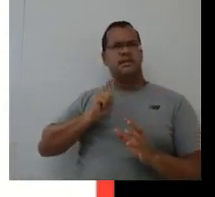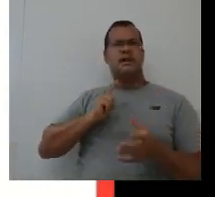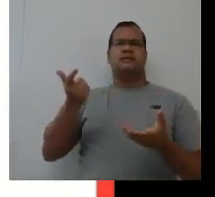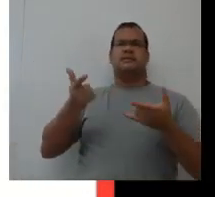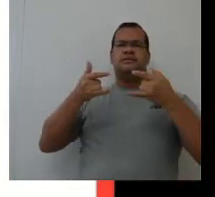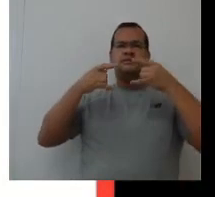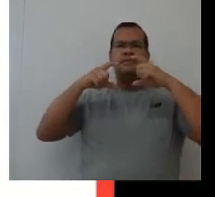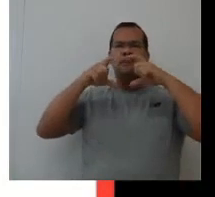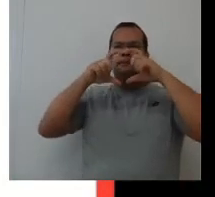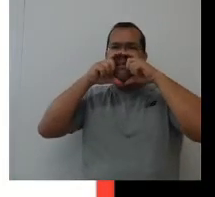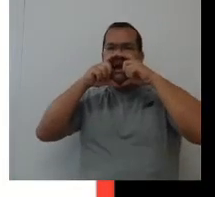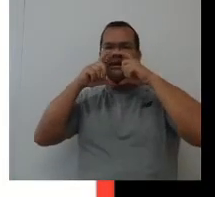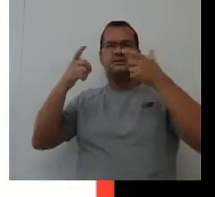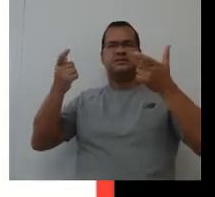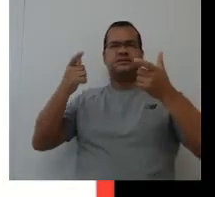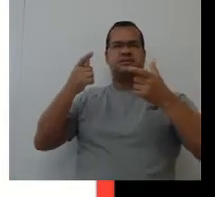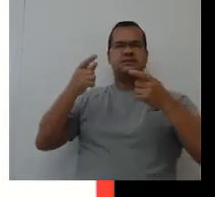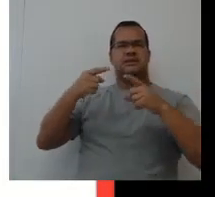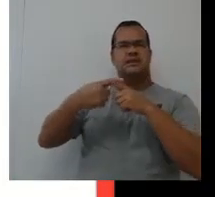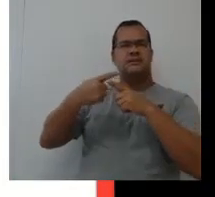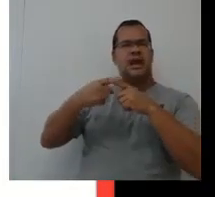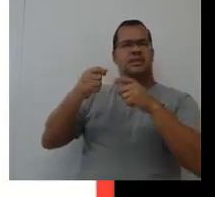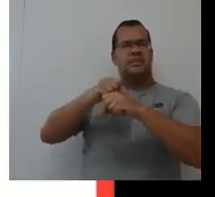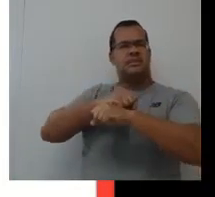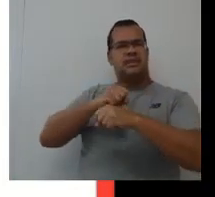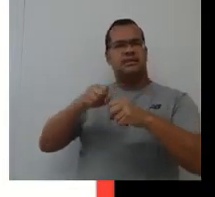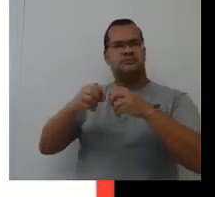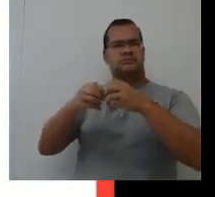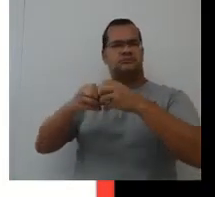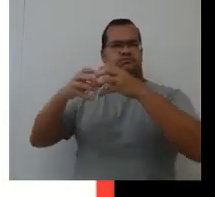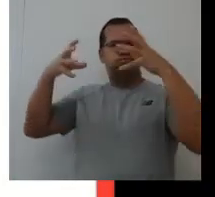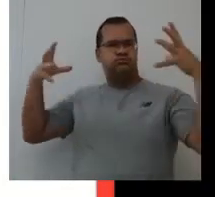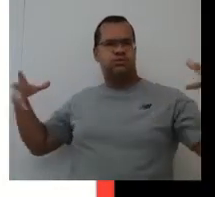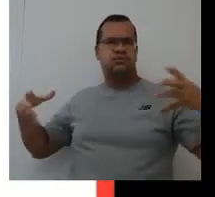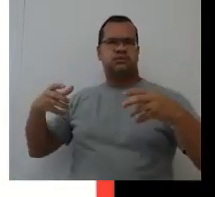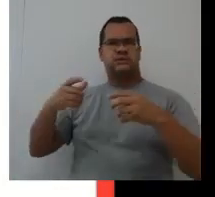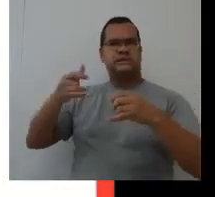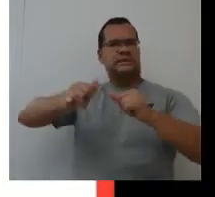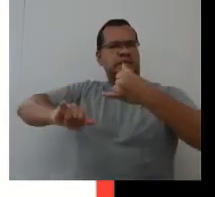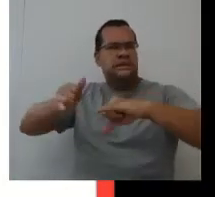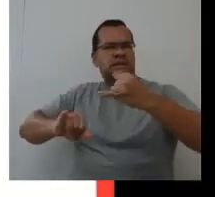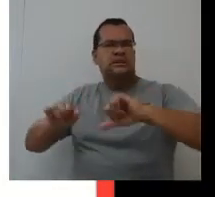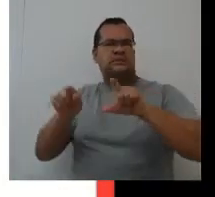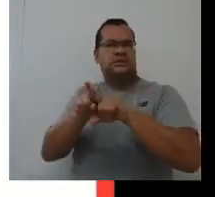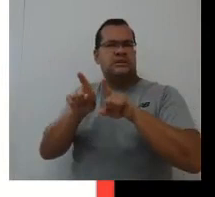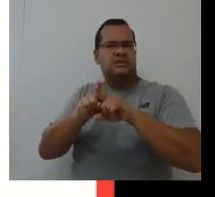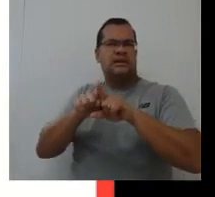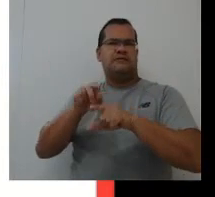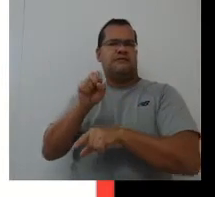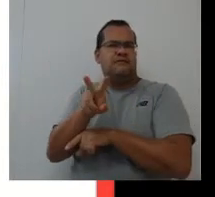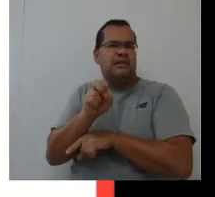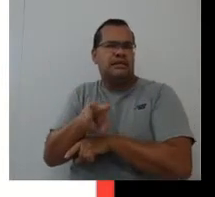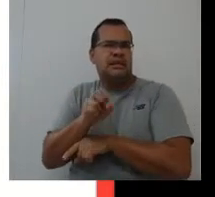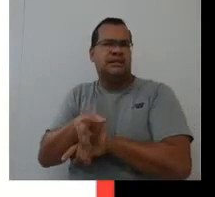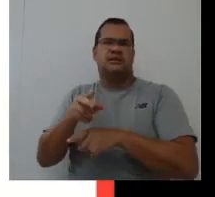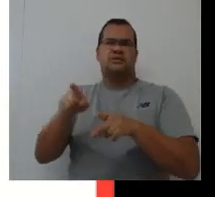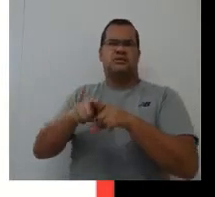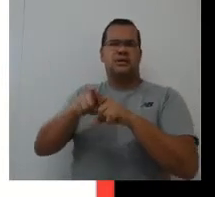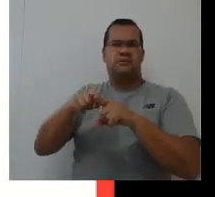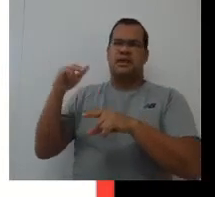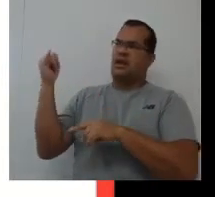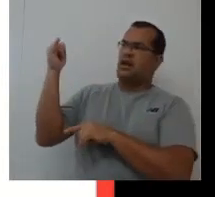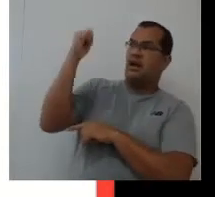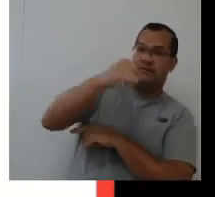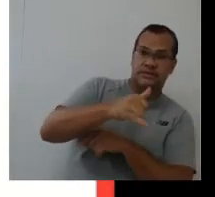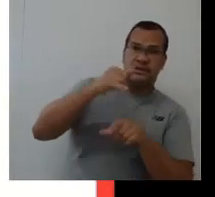contra gases, porque as guerras tóxicas, né, o uso de produtos químicos já estavam sendo utilizados também, aviões, metralhadoras